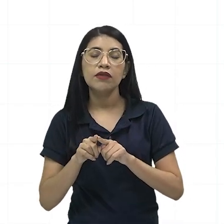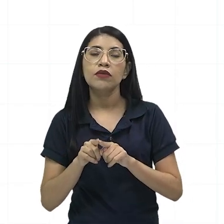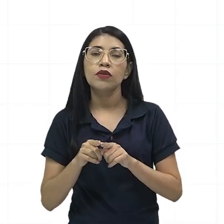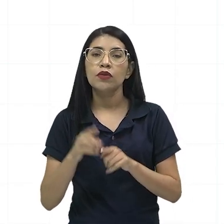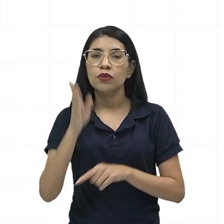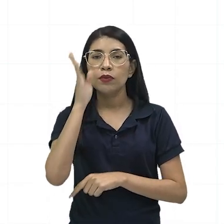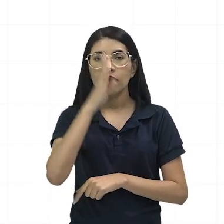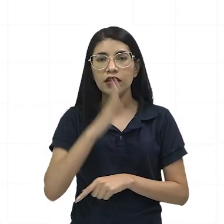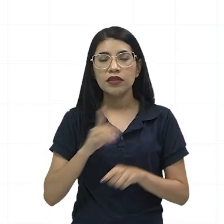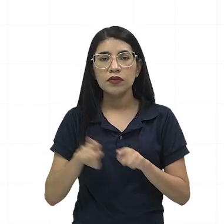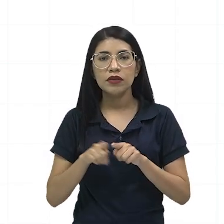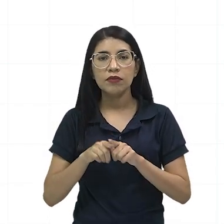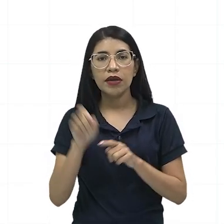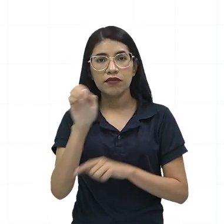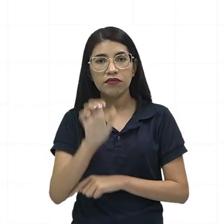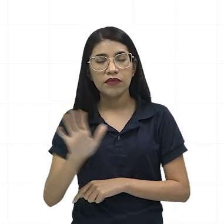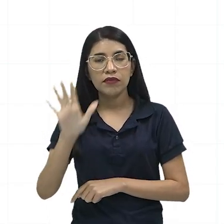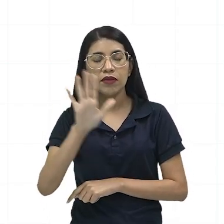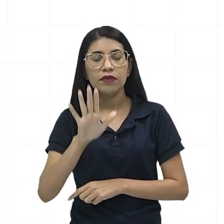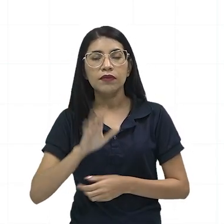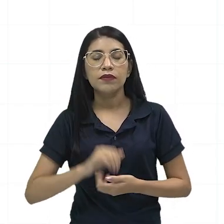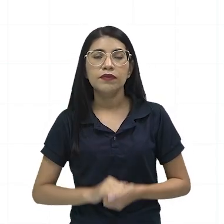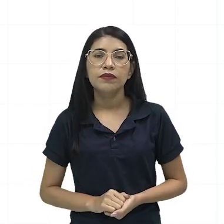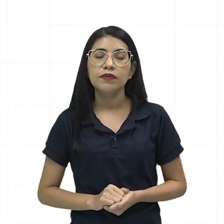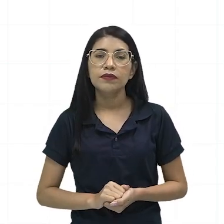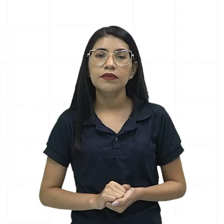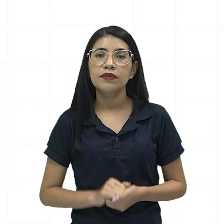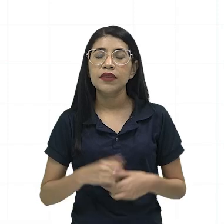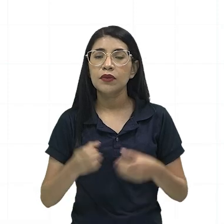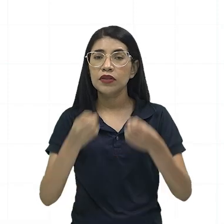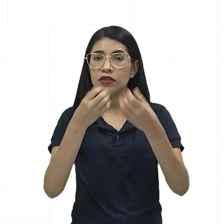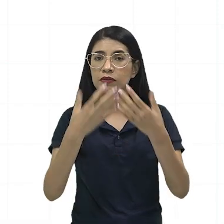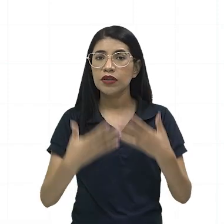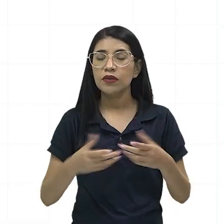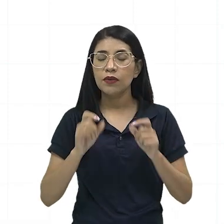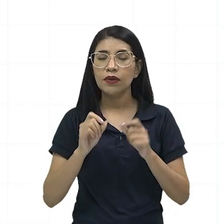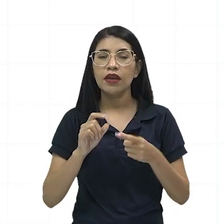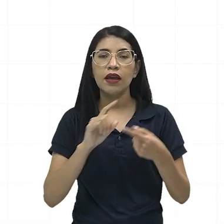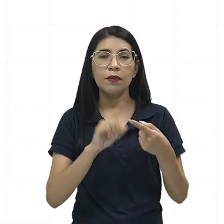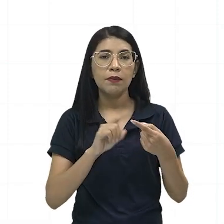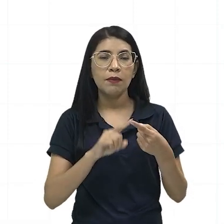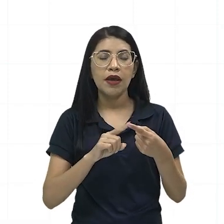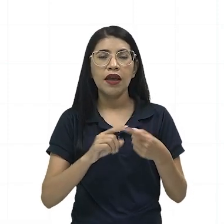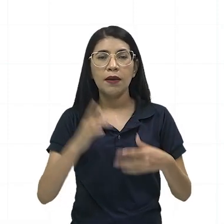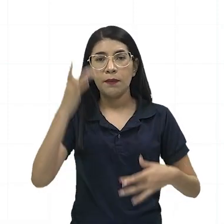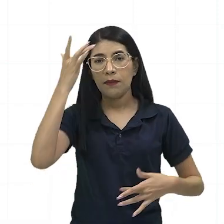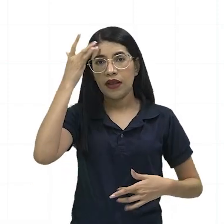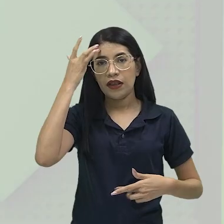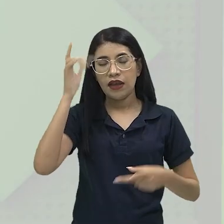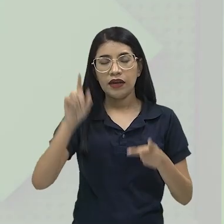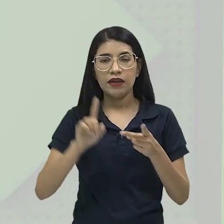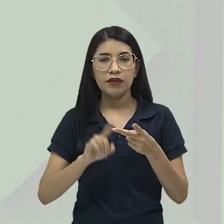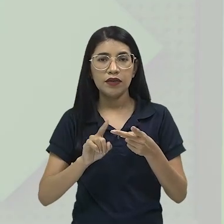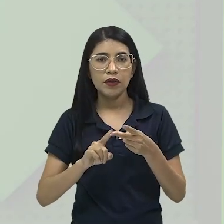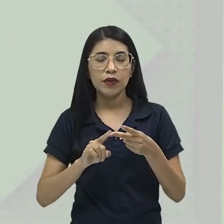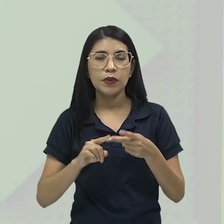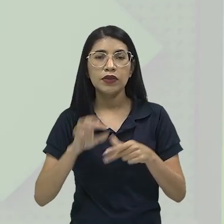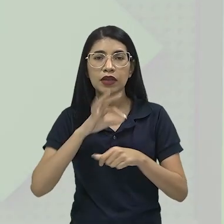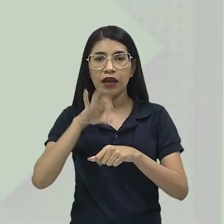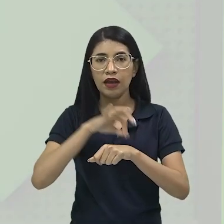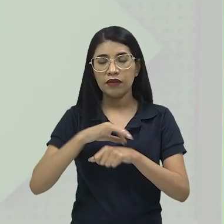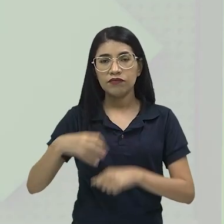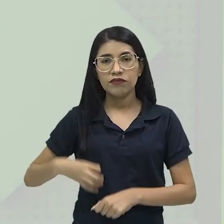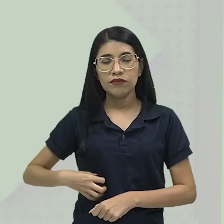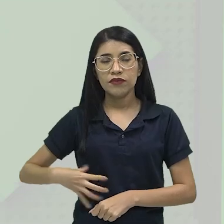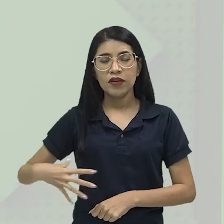quanto na Europa, certo? Então, falamos aí sobre malária, falamos sobre leishmaniose